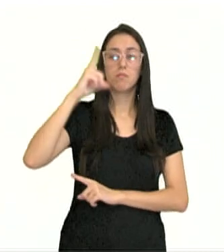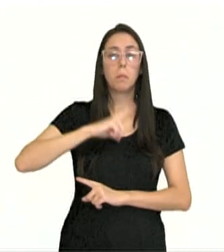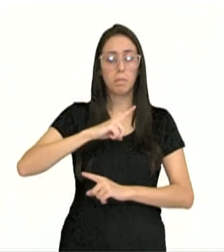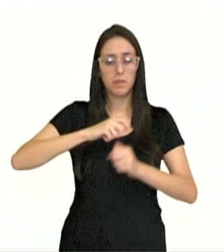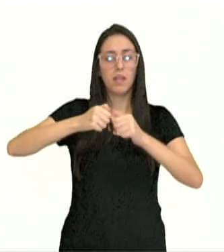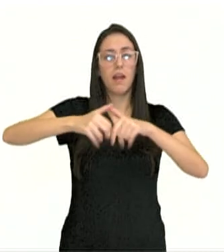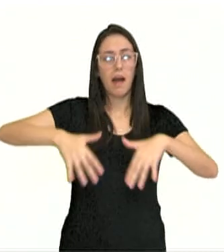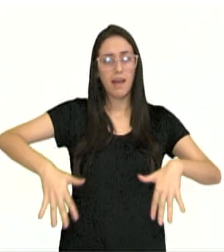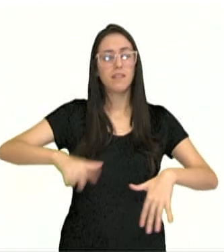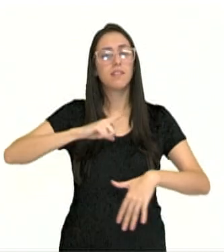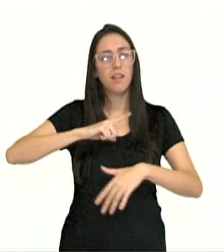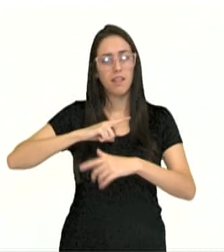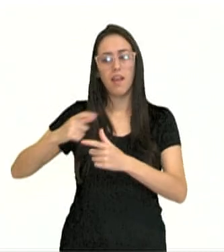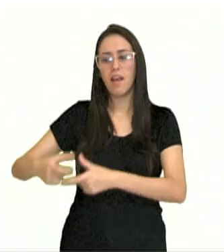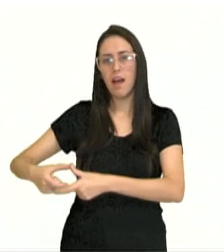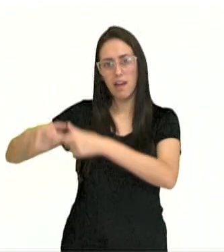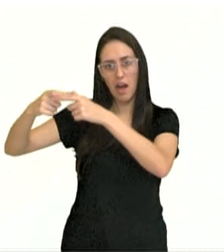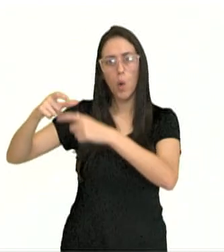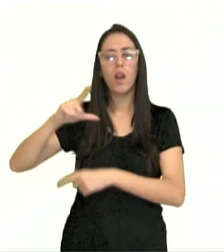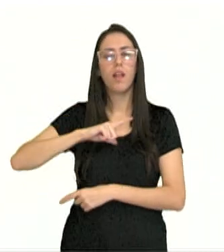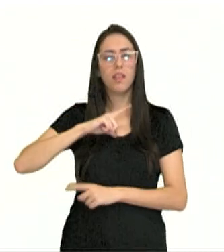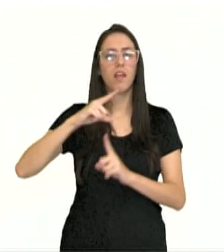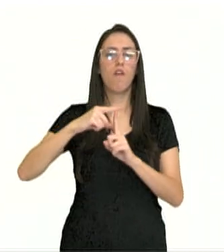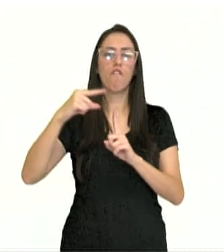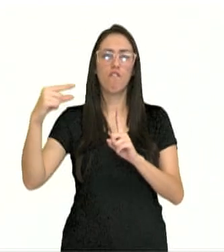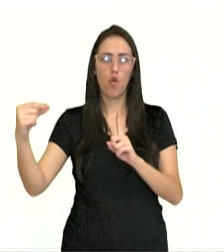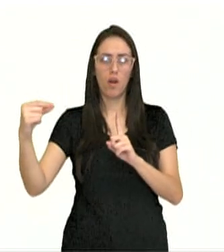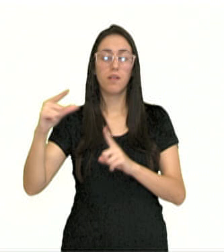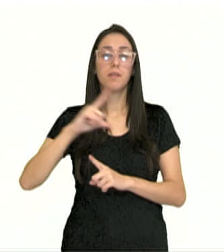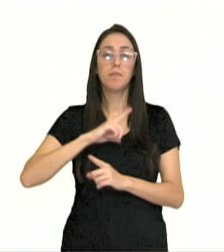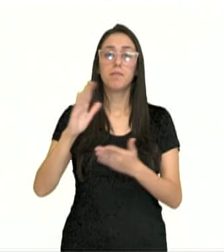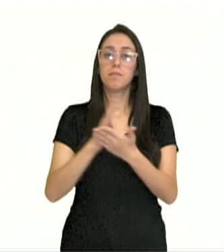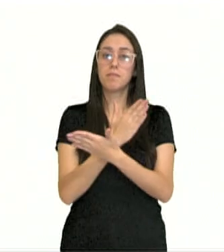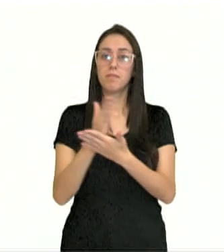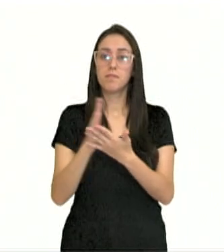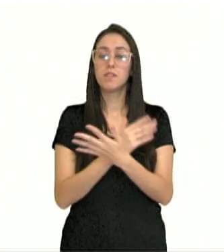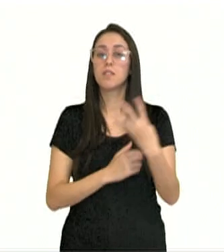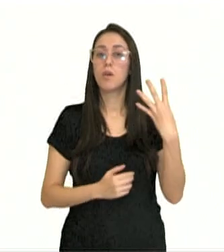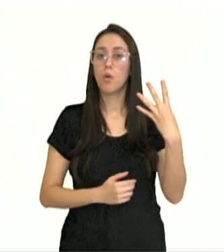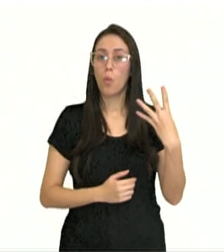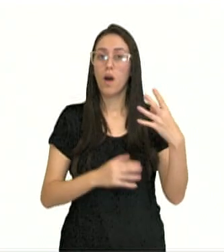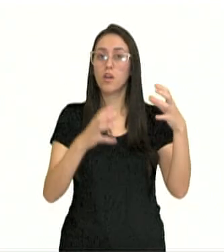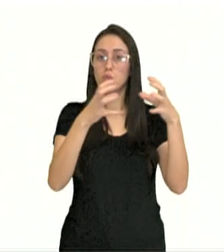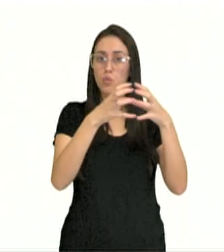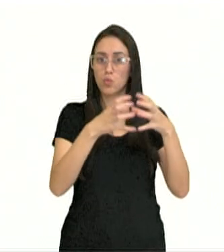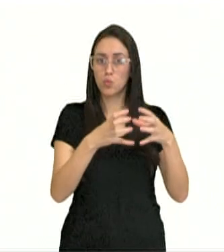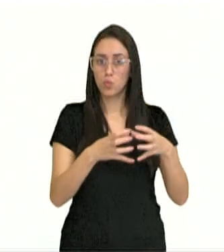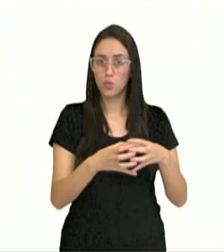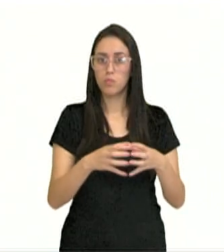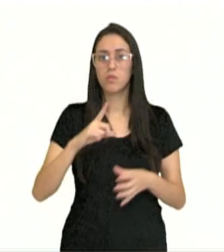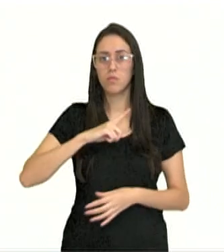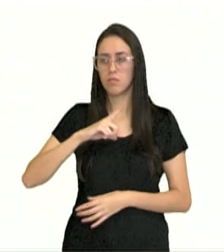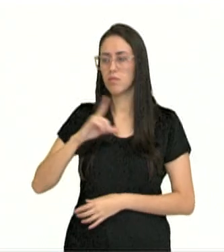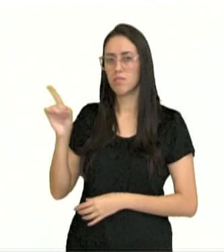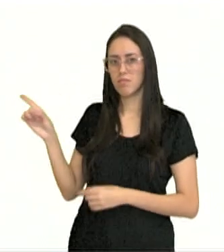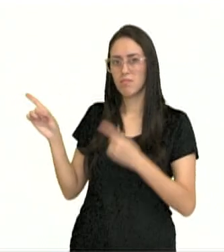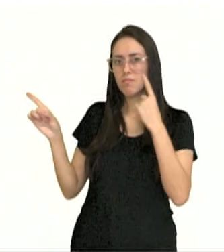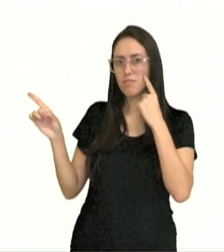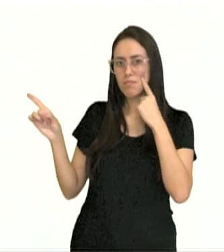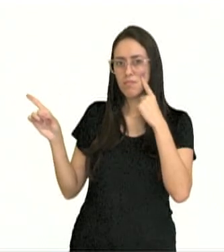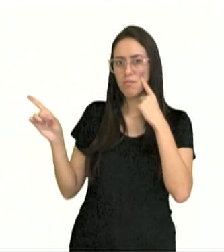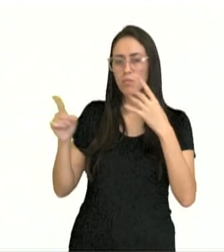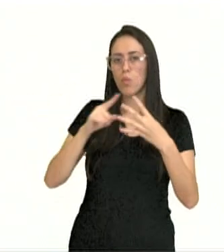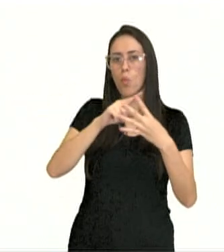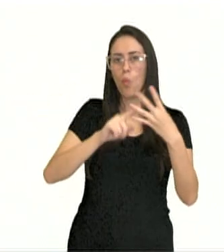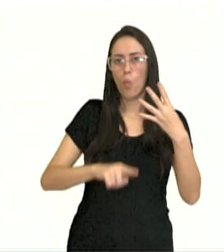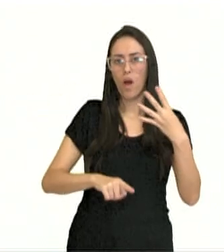raiz, caule e folhas. Além disso, são divididos em 4 grupos: cicadófitas,